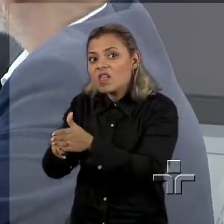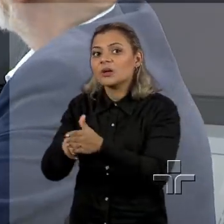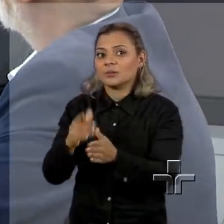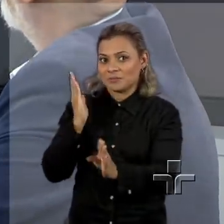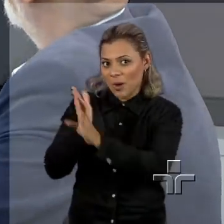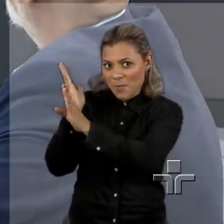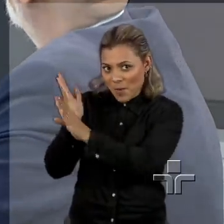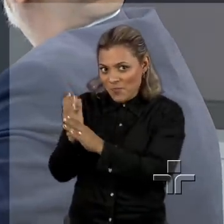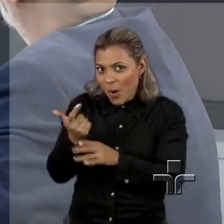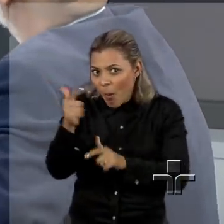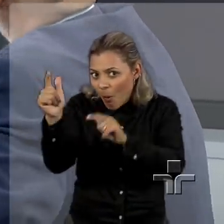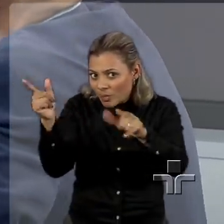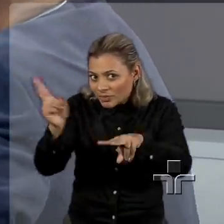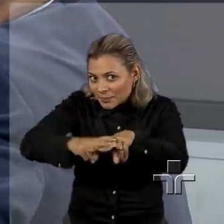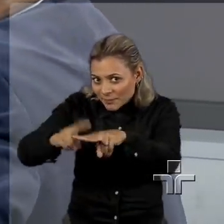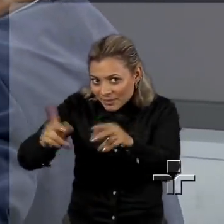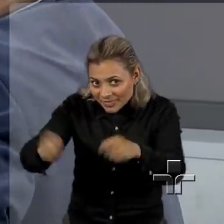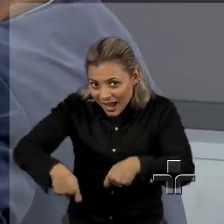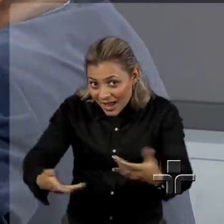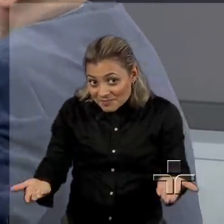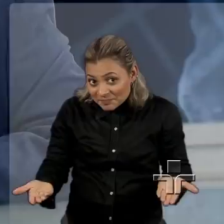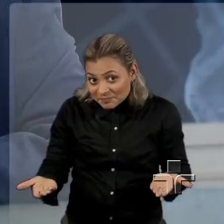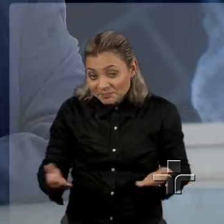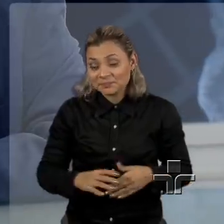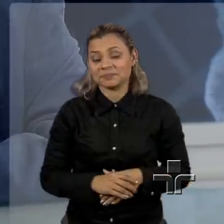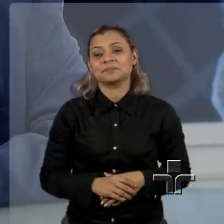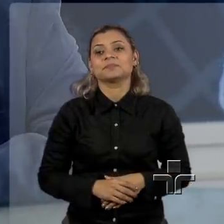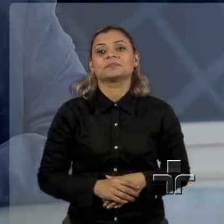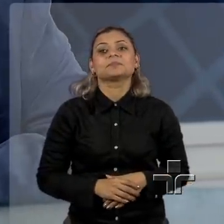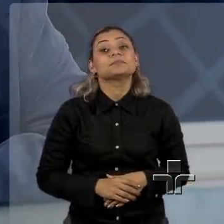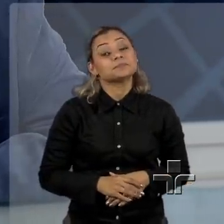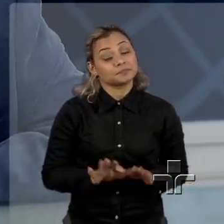em outras prisões? Olha,